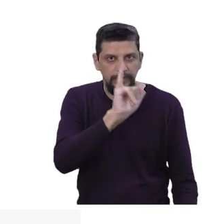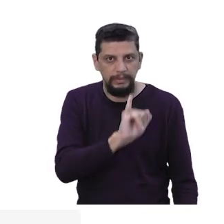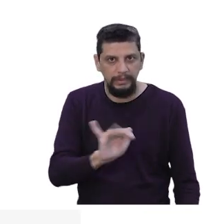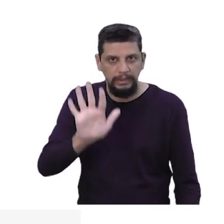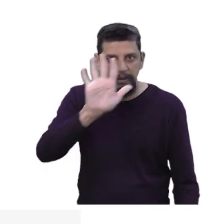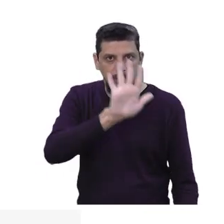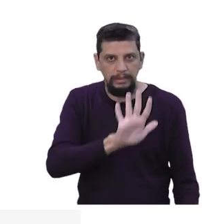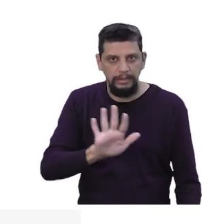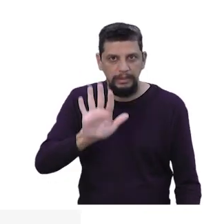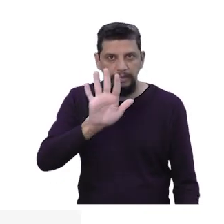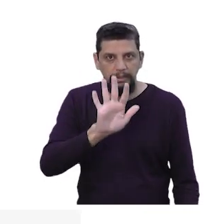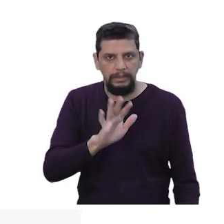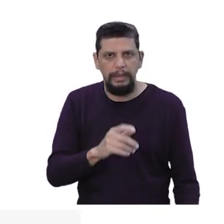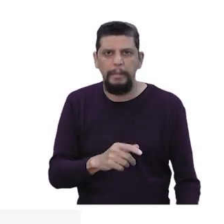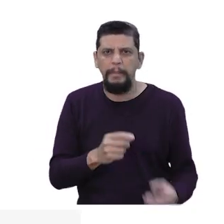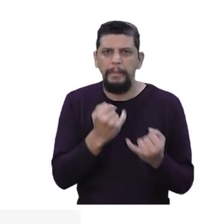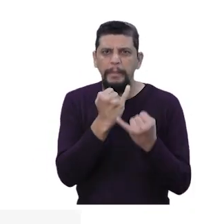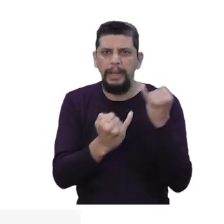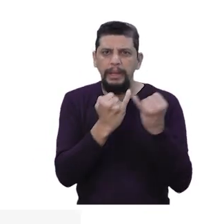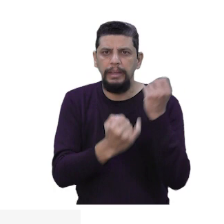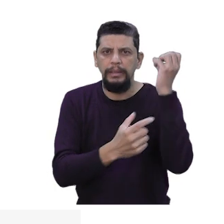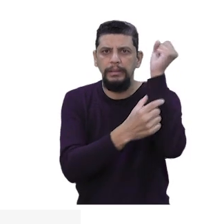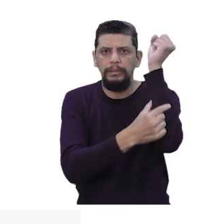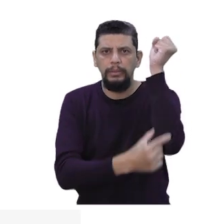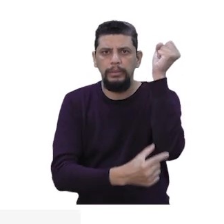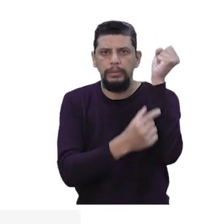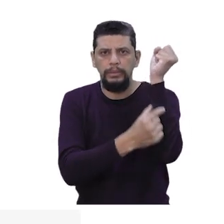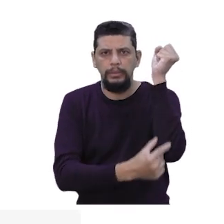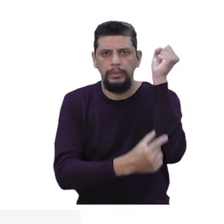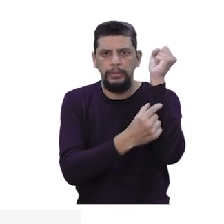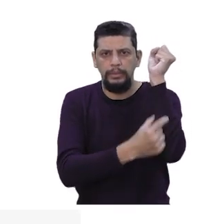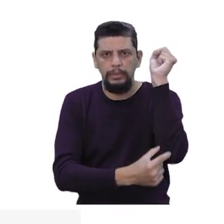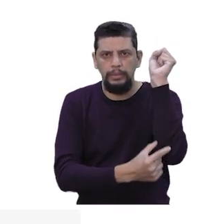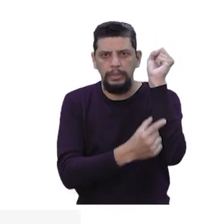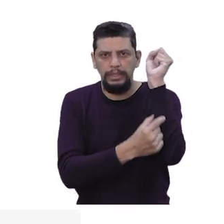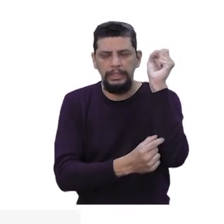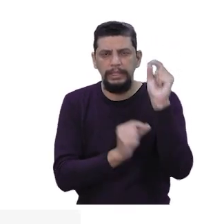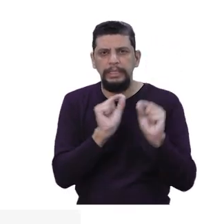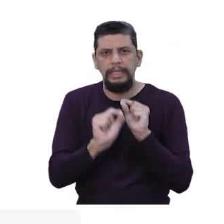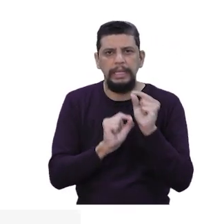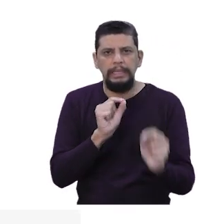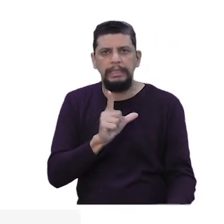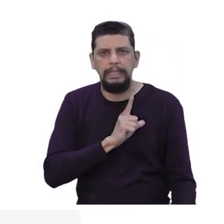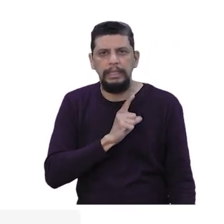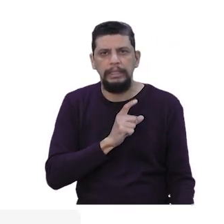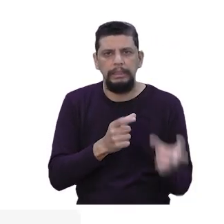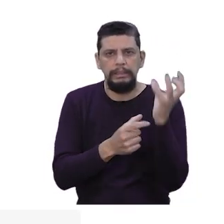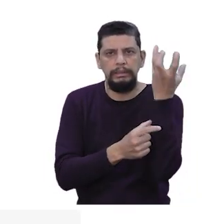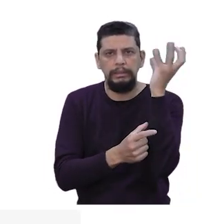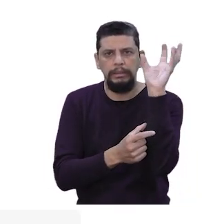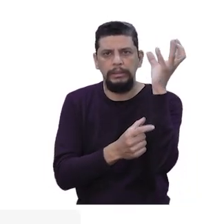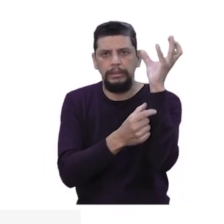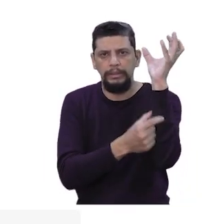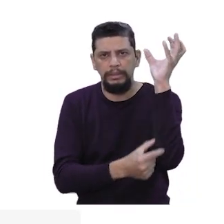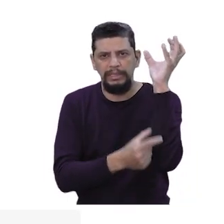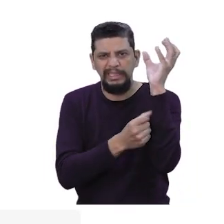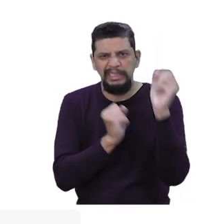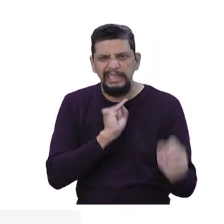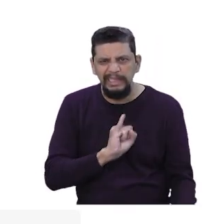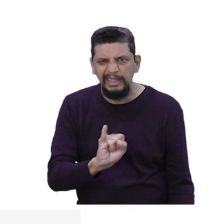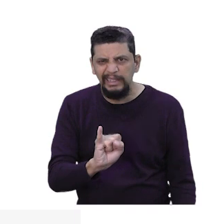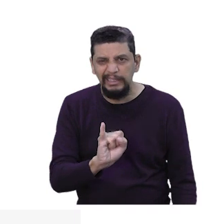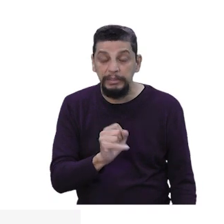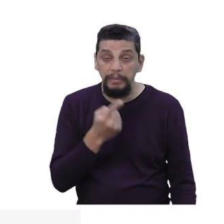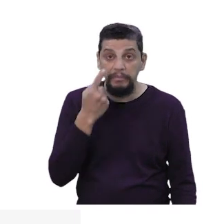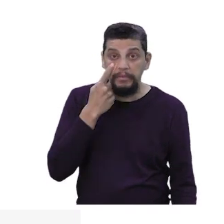Tá parecendo tronco. Que tem? Quem que tem tronco? A árvore, né? Será? Vou